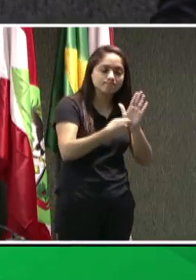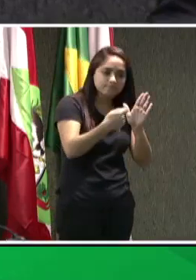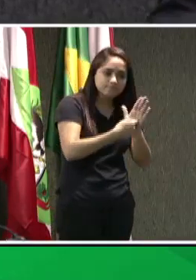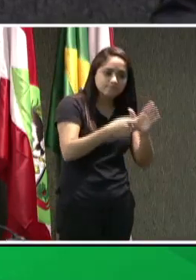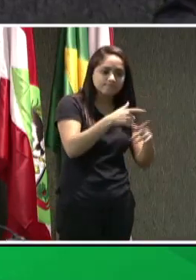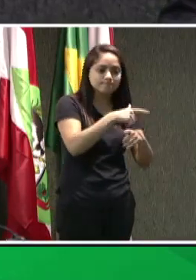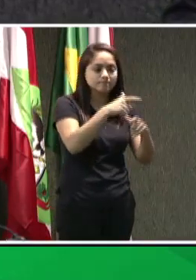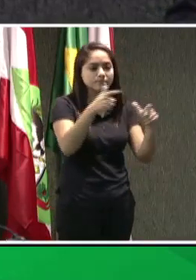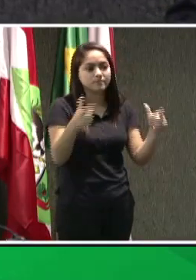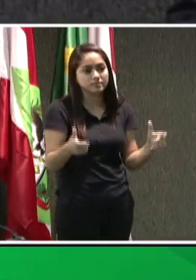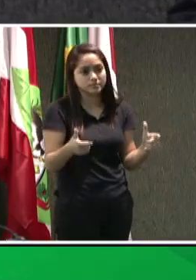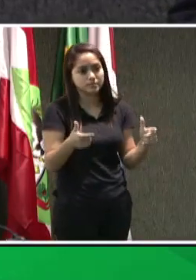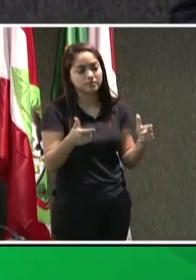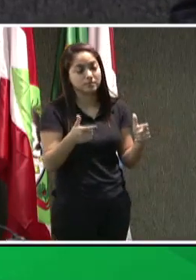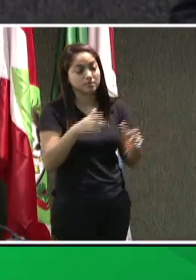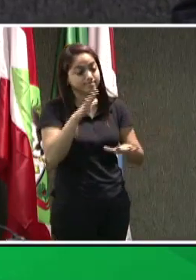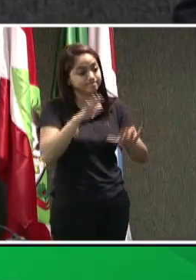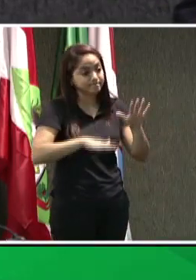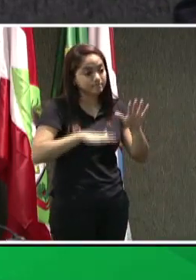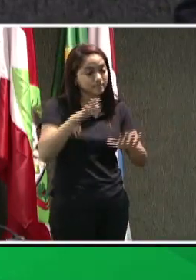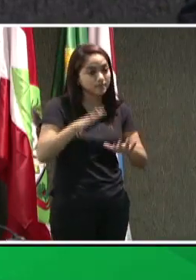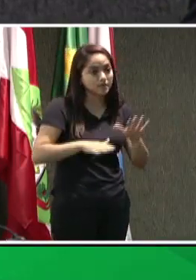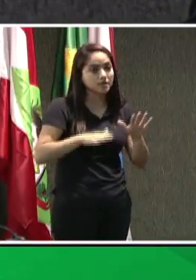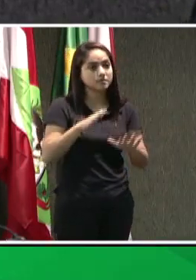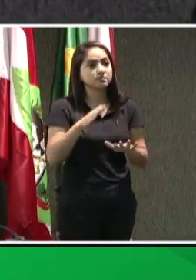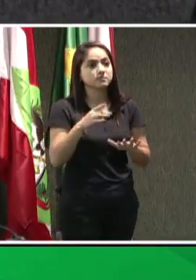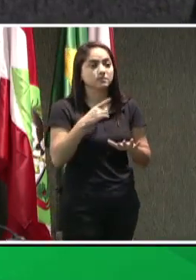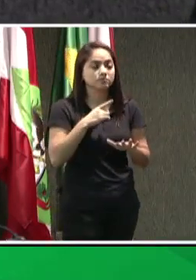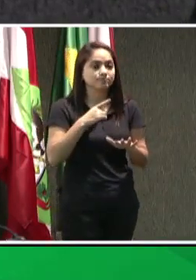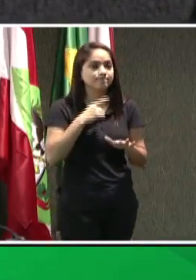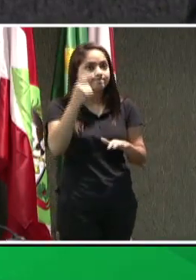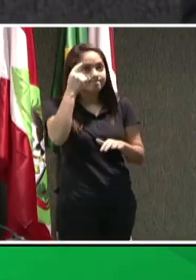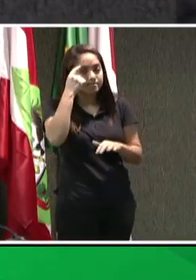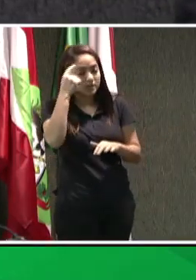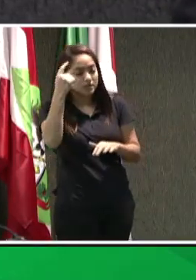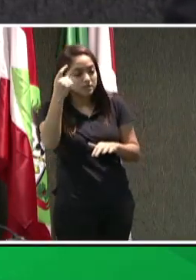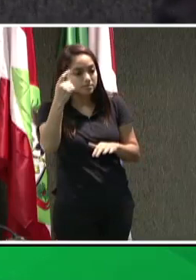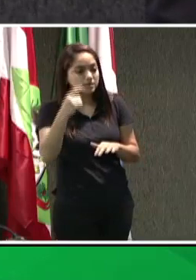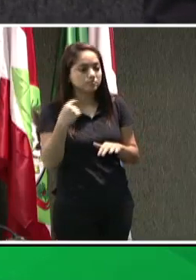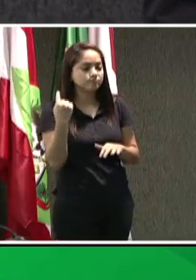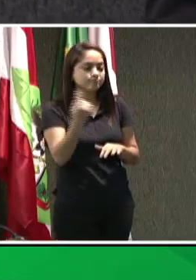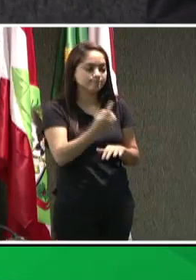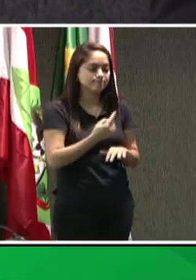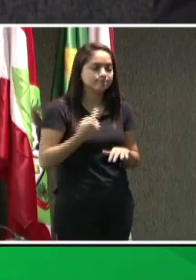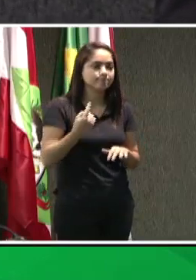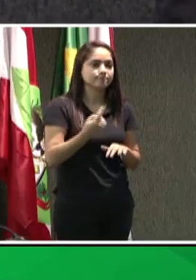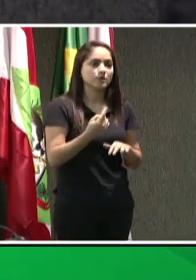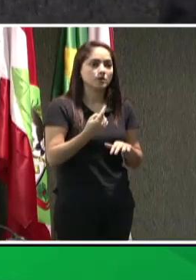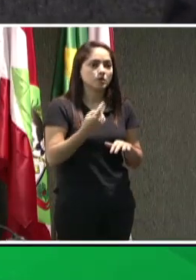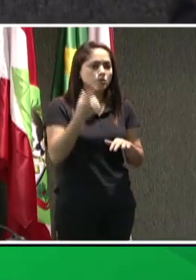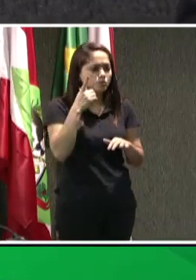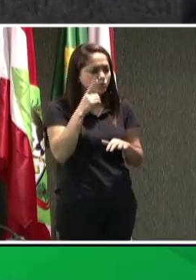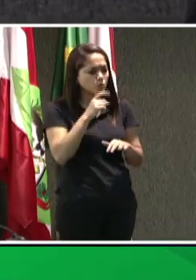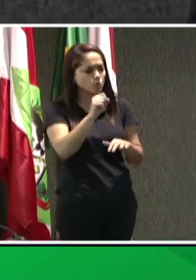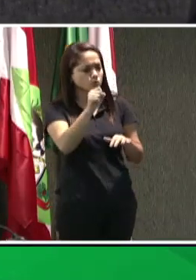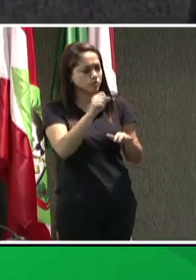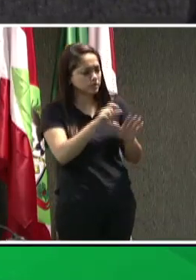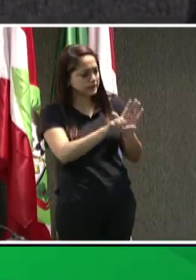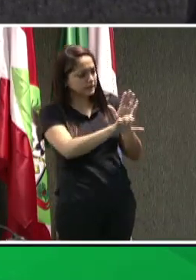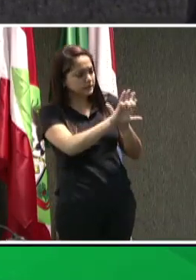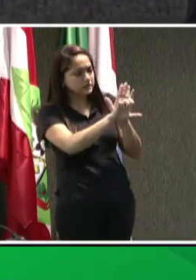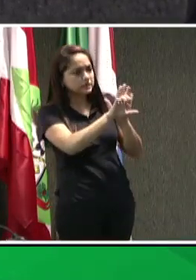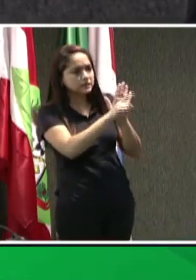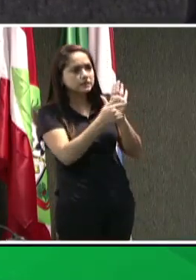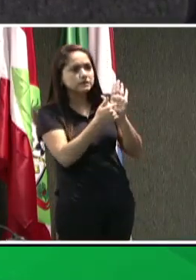maior. E, às vezes, a gente tem uma ideia de que nós, quando conquistamos na lei,